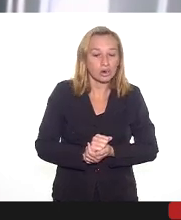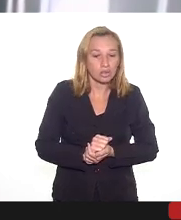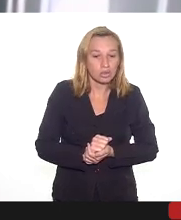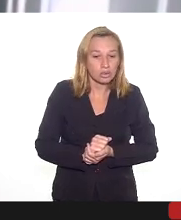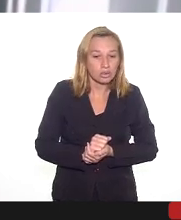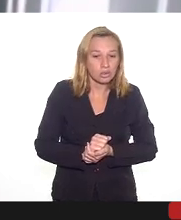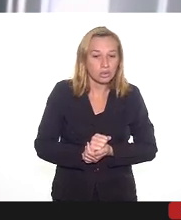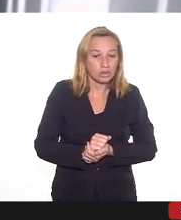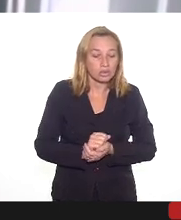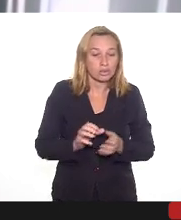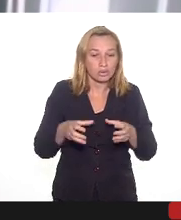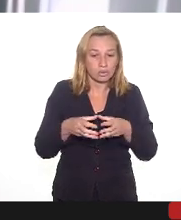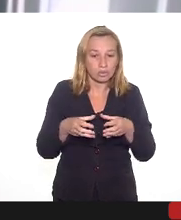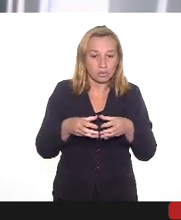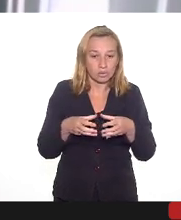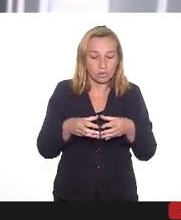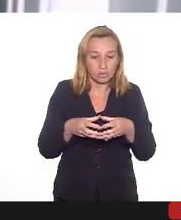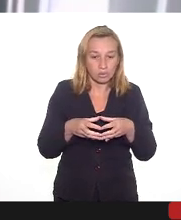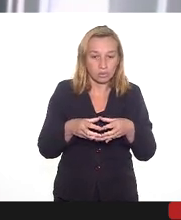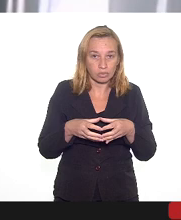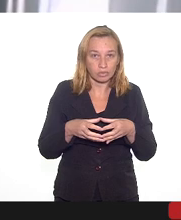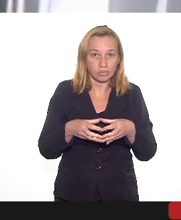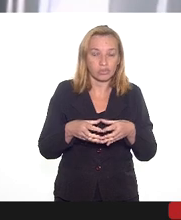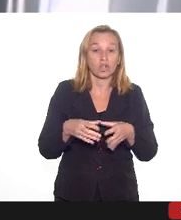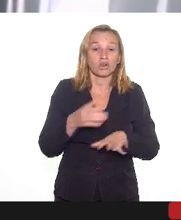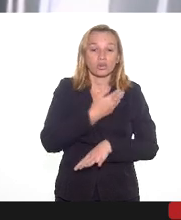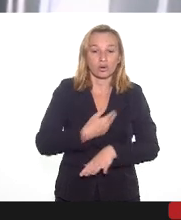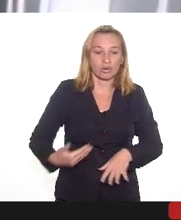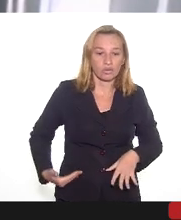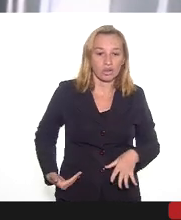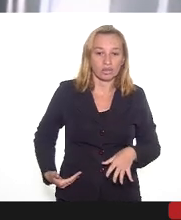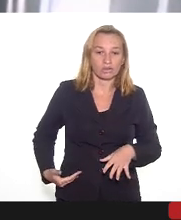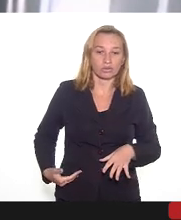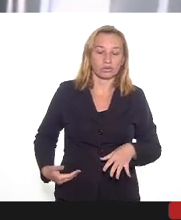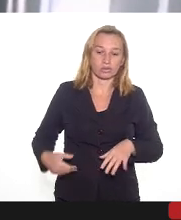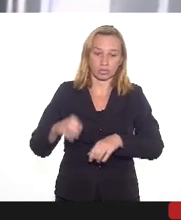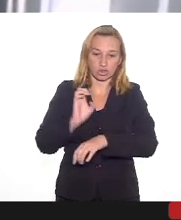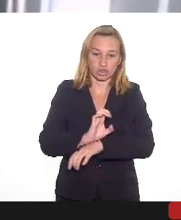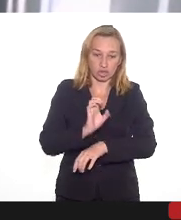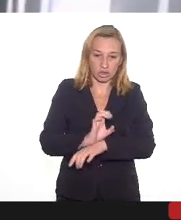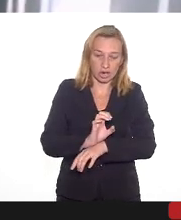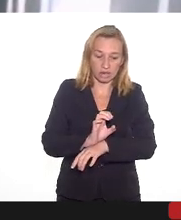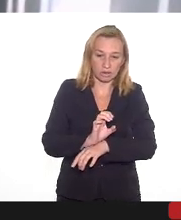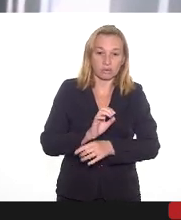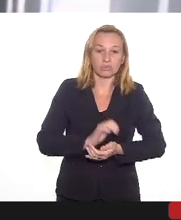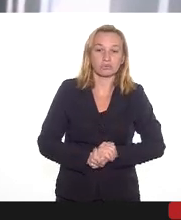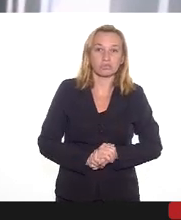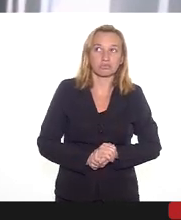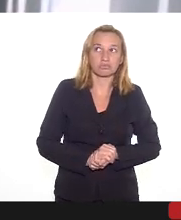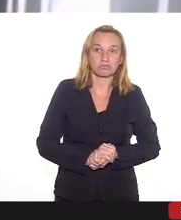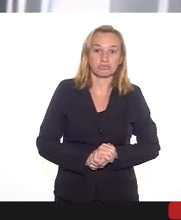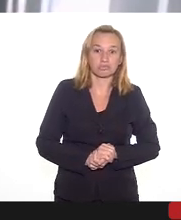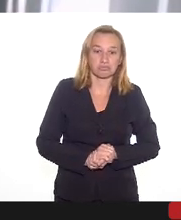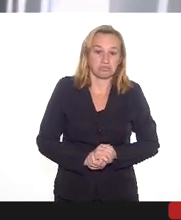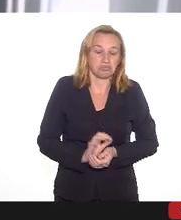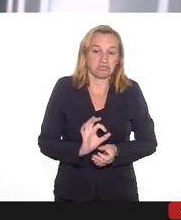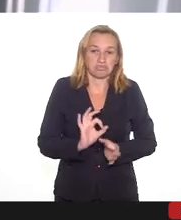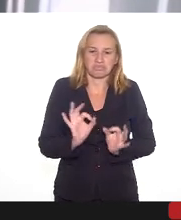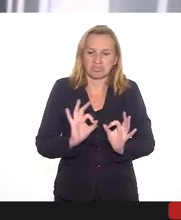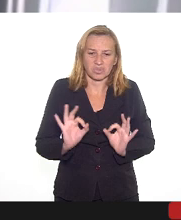Eu integro a bancada de oposição ao governo do Estado. Obviamente, não me cabe nenhum tipo de